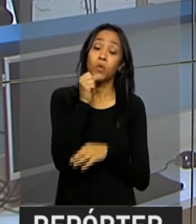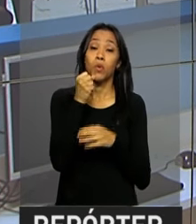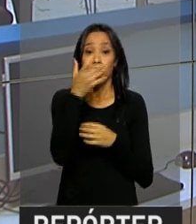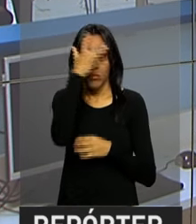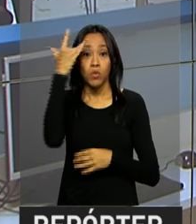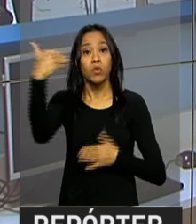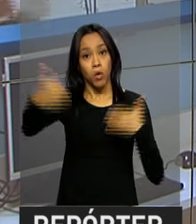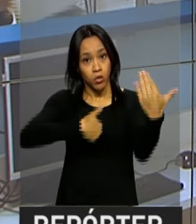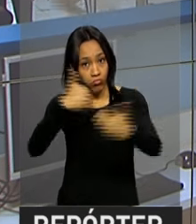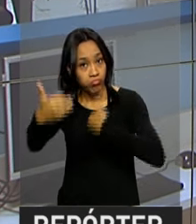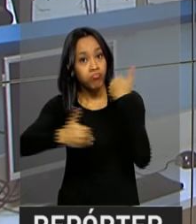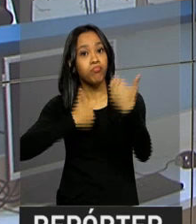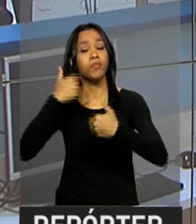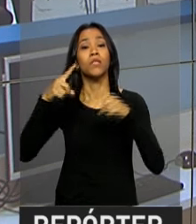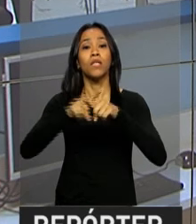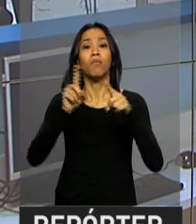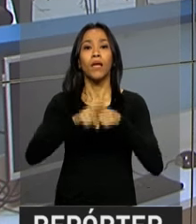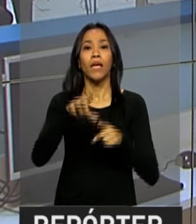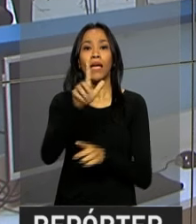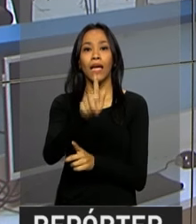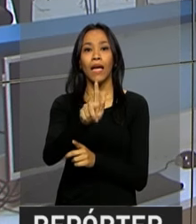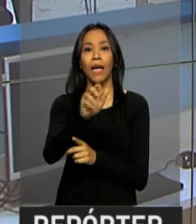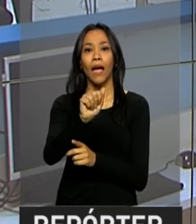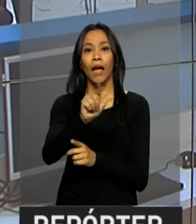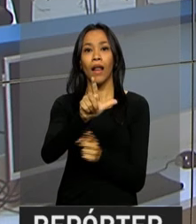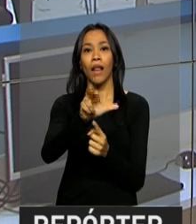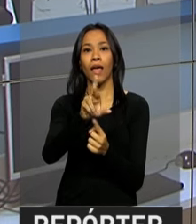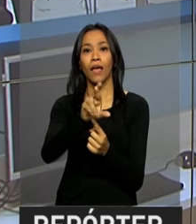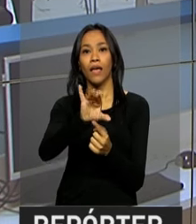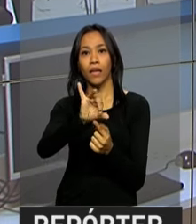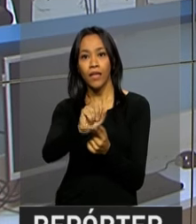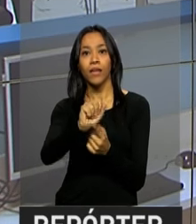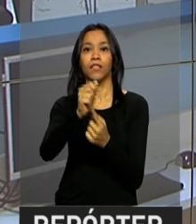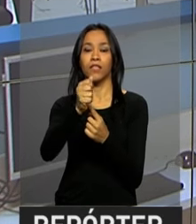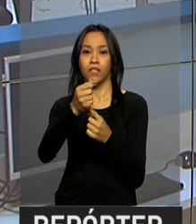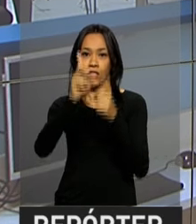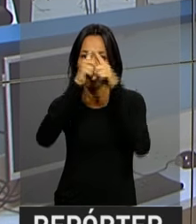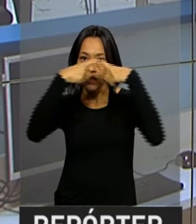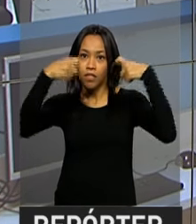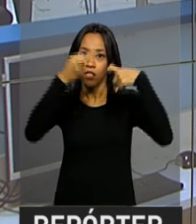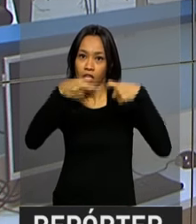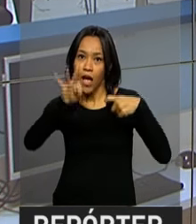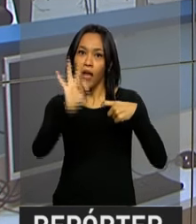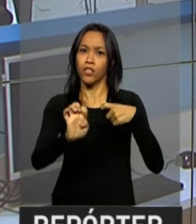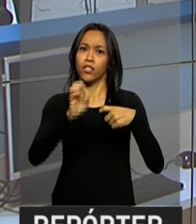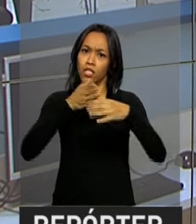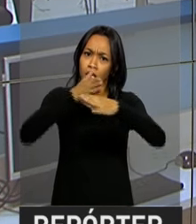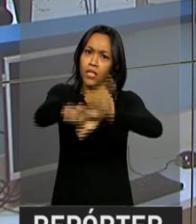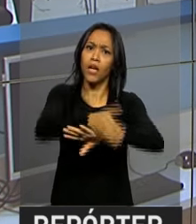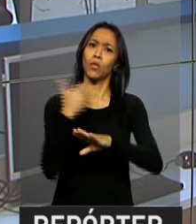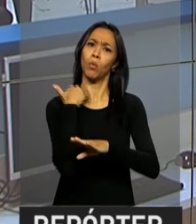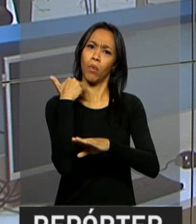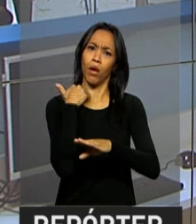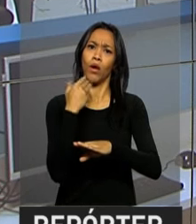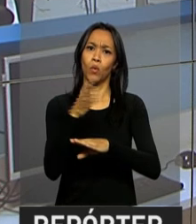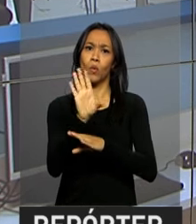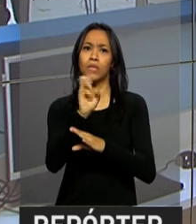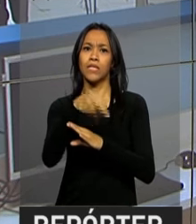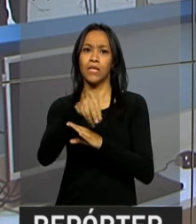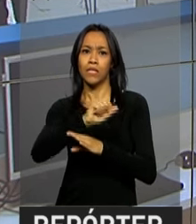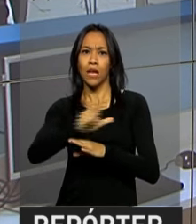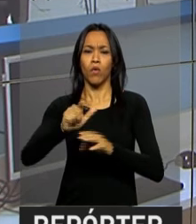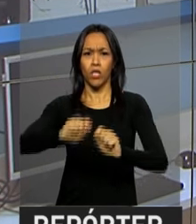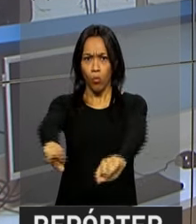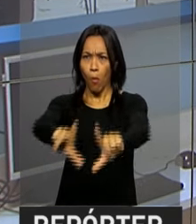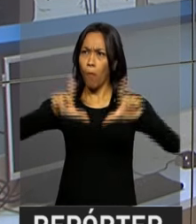pode visitar a galeria de arte e entrar no salão nobre do Banco Central Onde fica o painel descobrimento